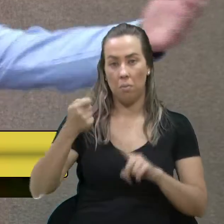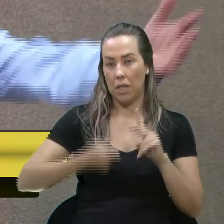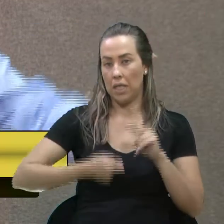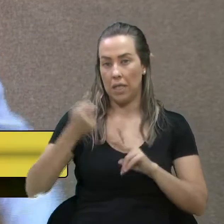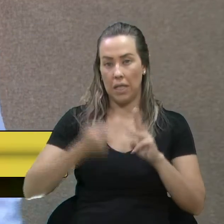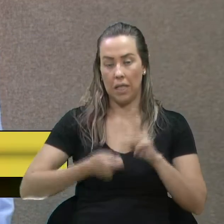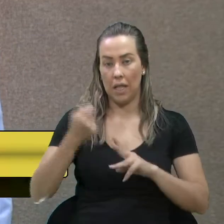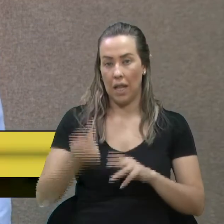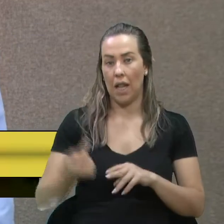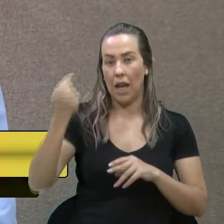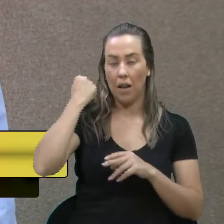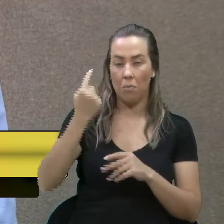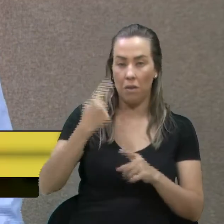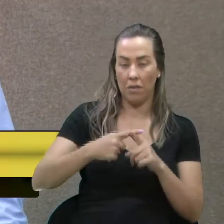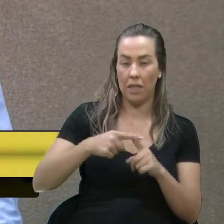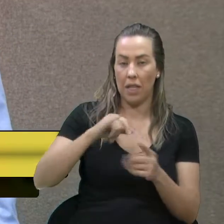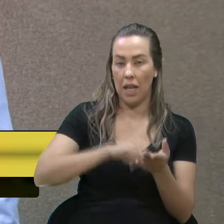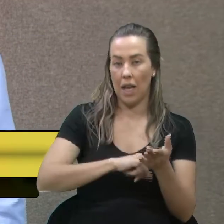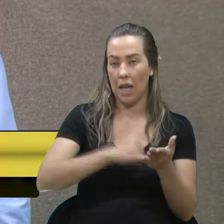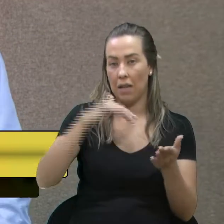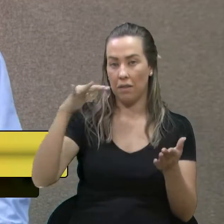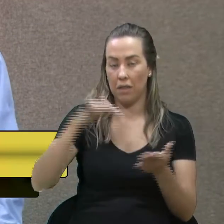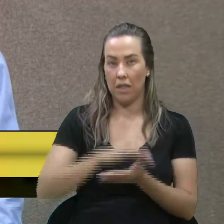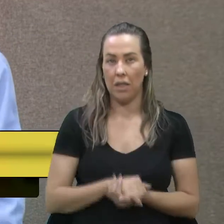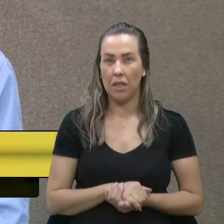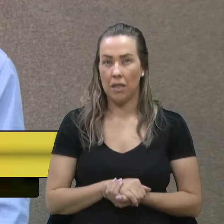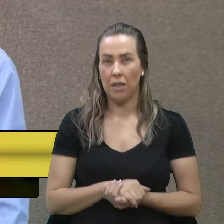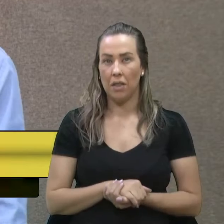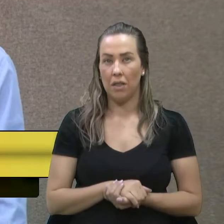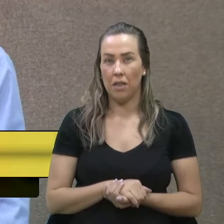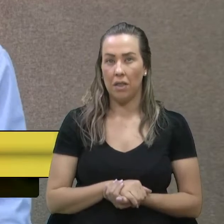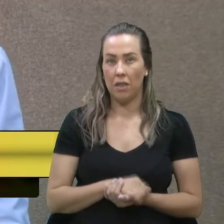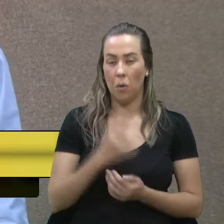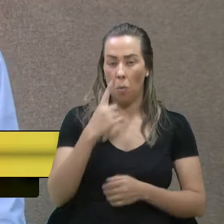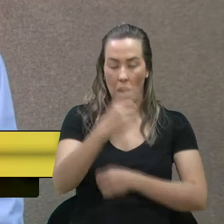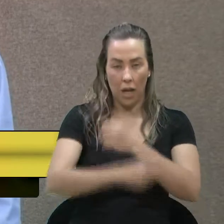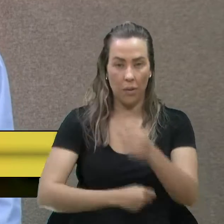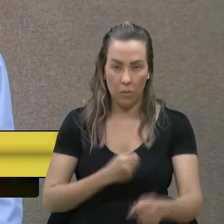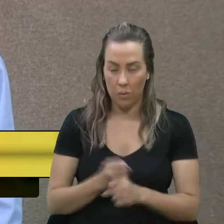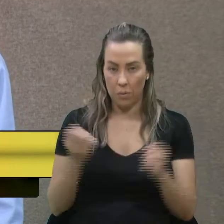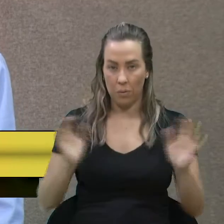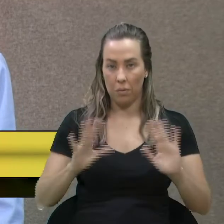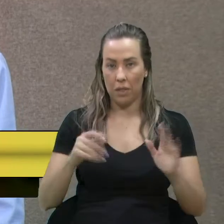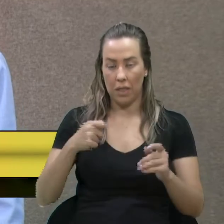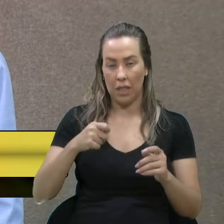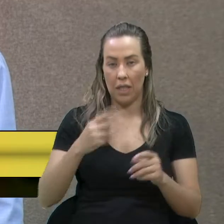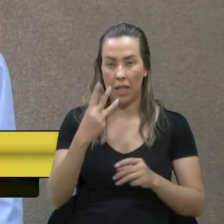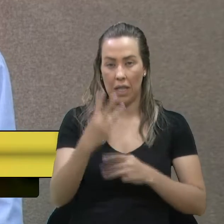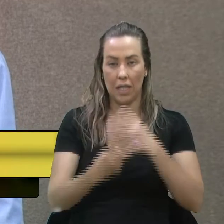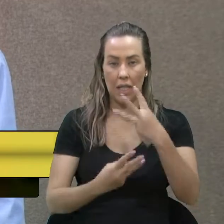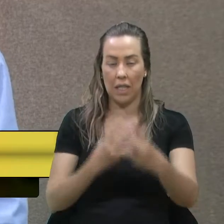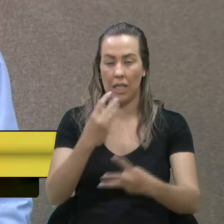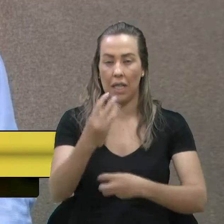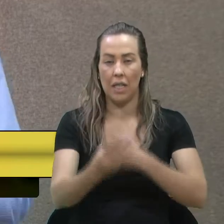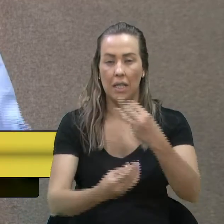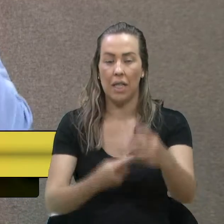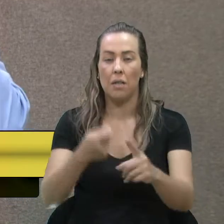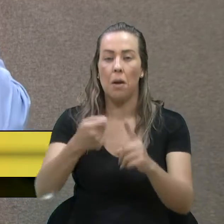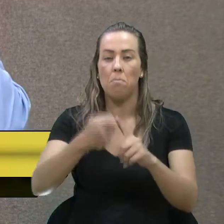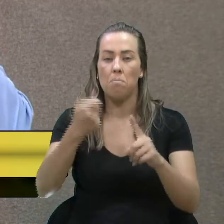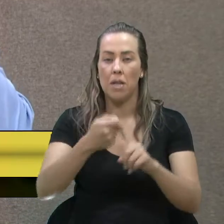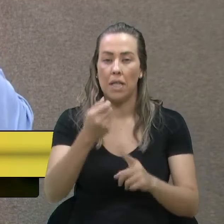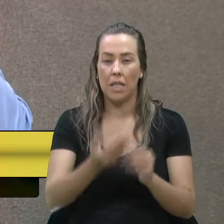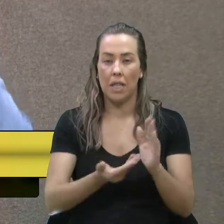existia antigamente. Agora a inflação é anual, então não tem por que ter reajuste trimestral. Então isso